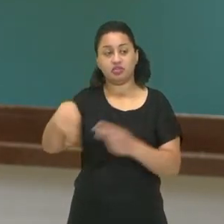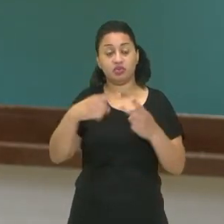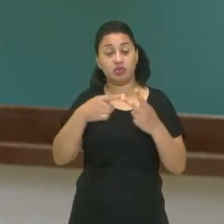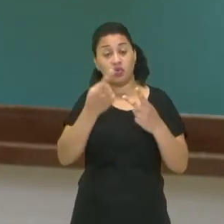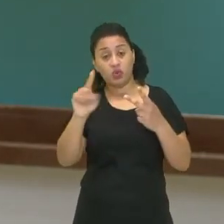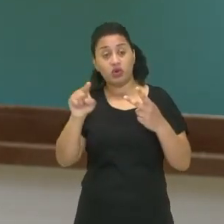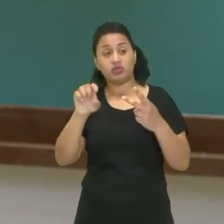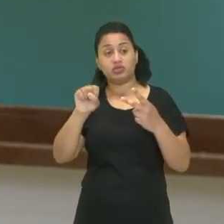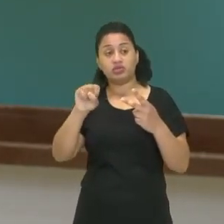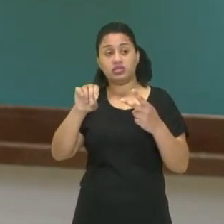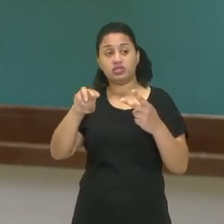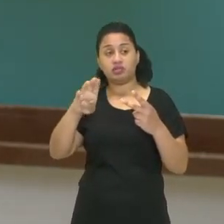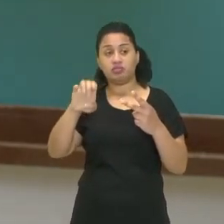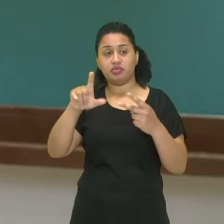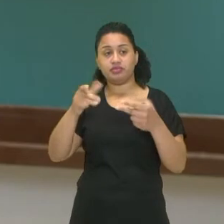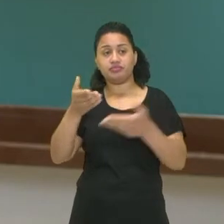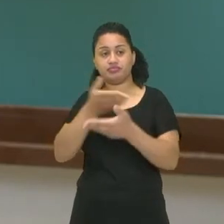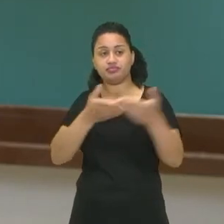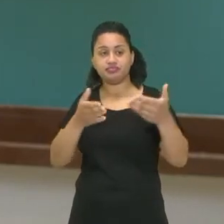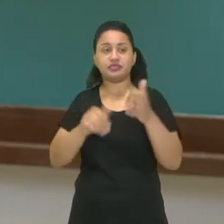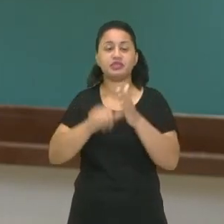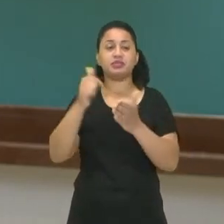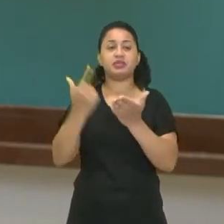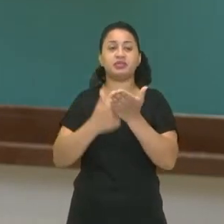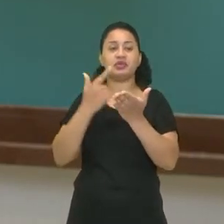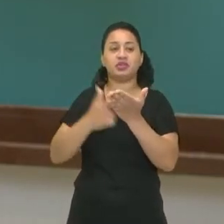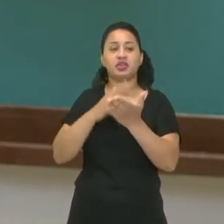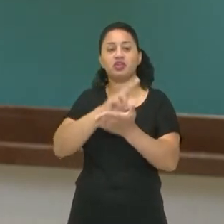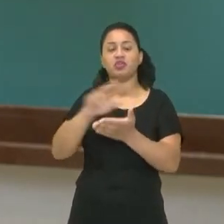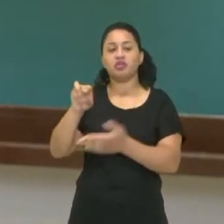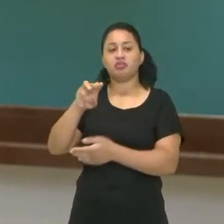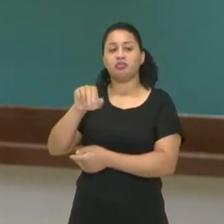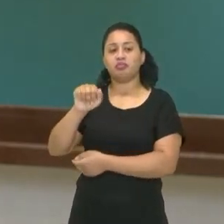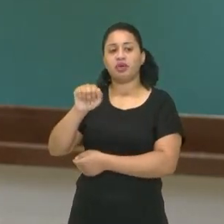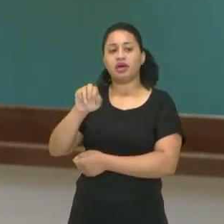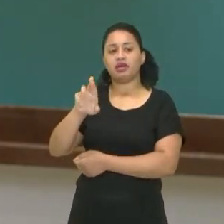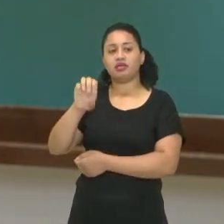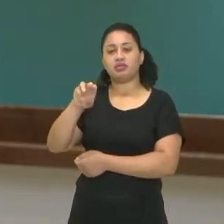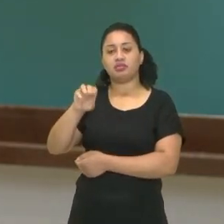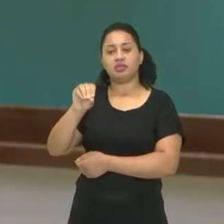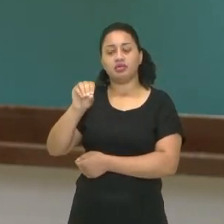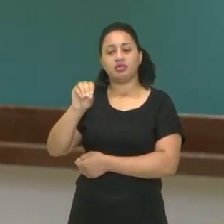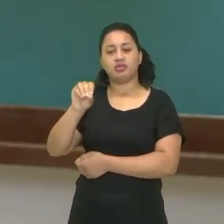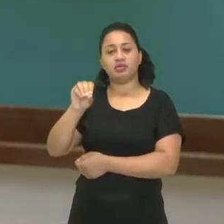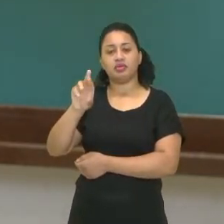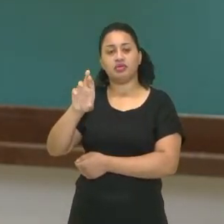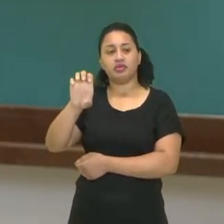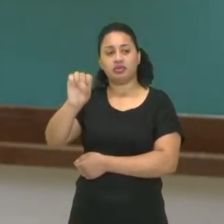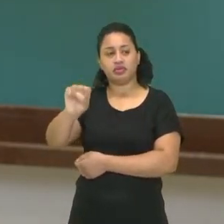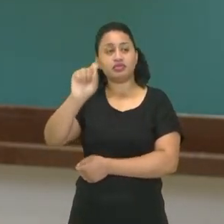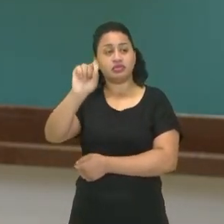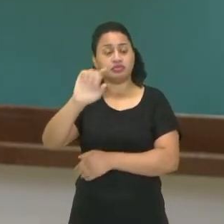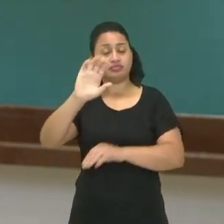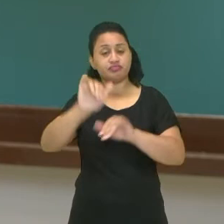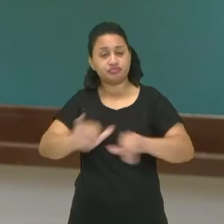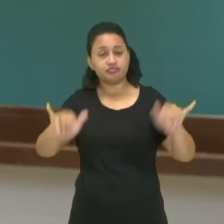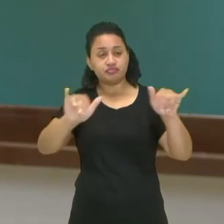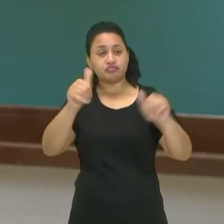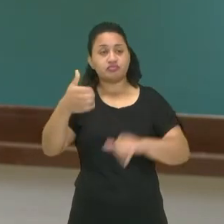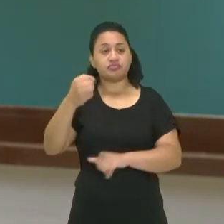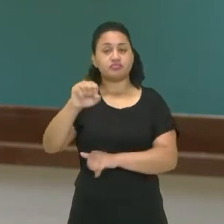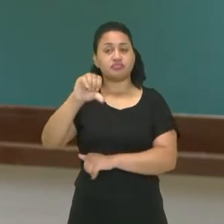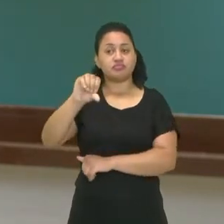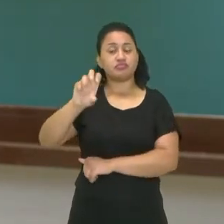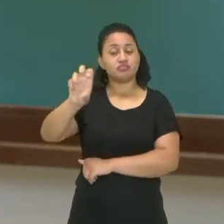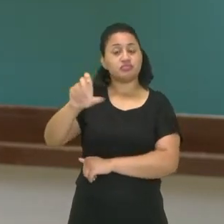intitulado Mármores e vem a público em 1895. e é recebido com entusiasmo